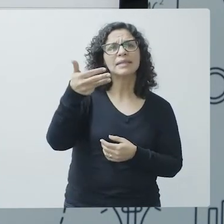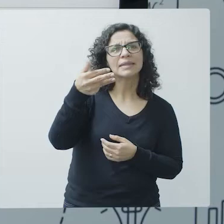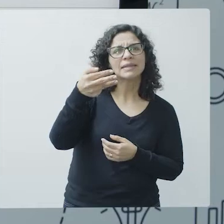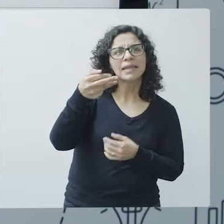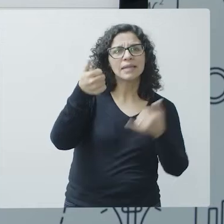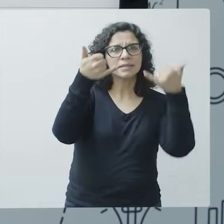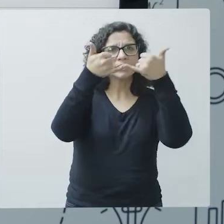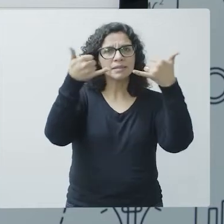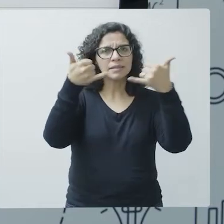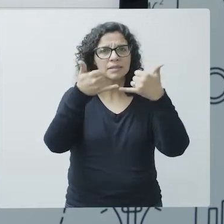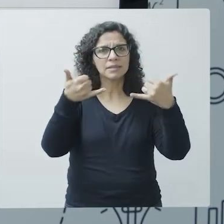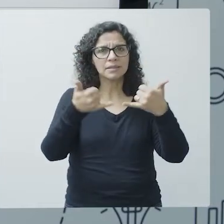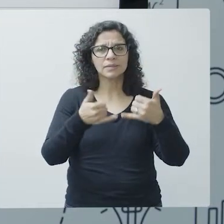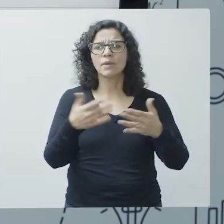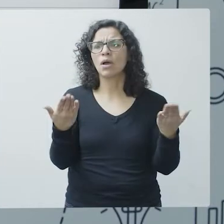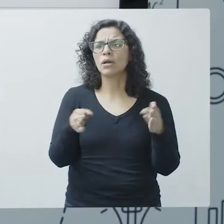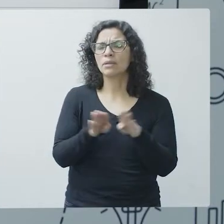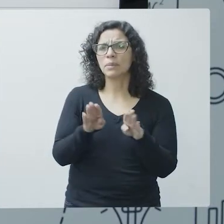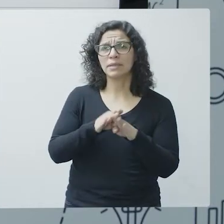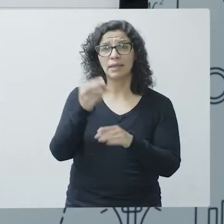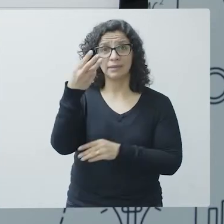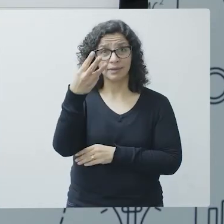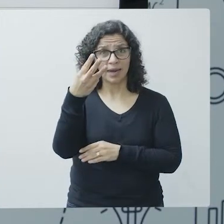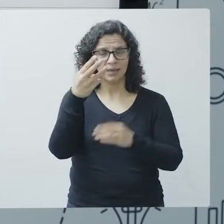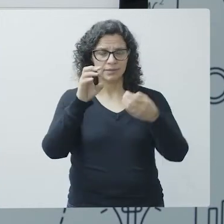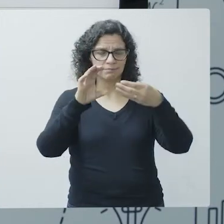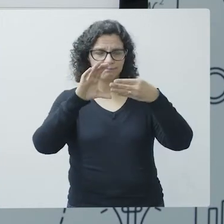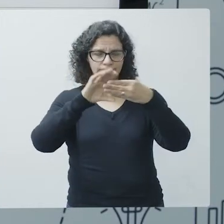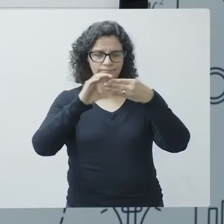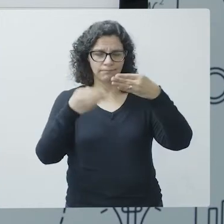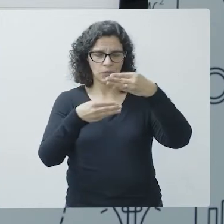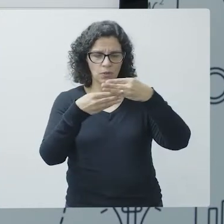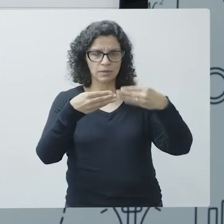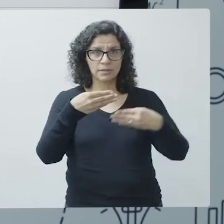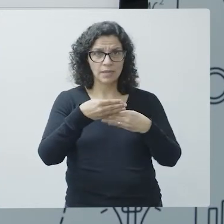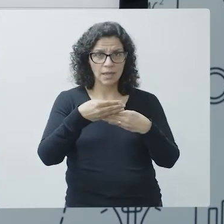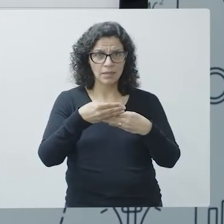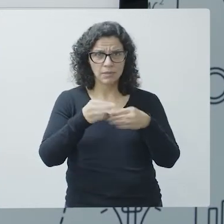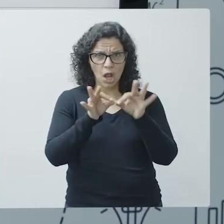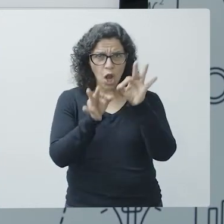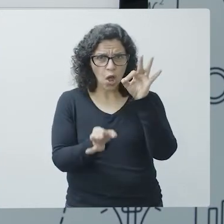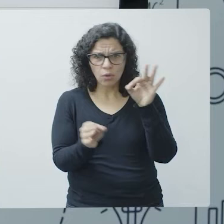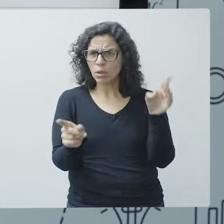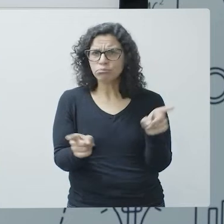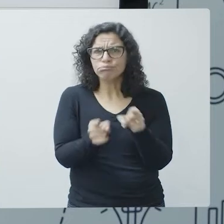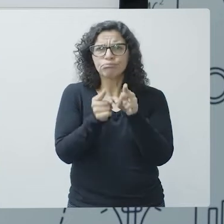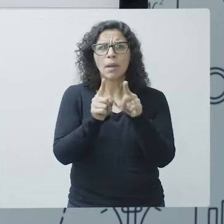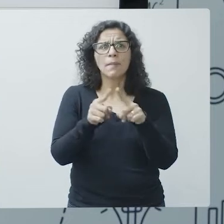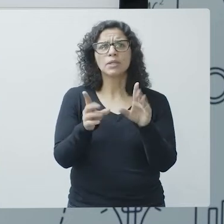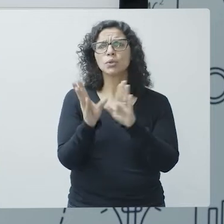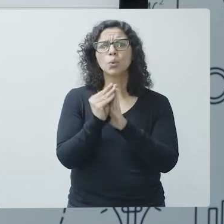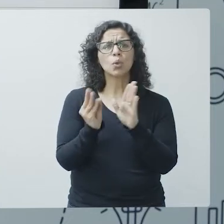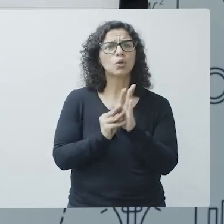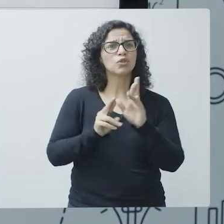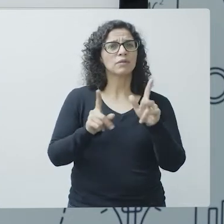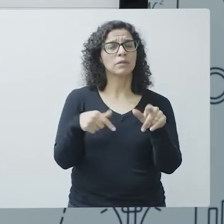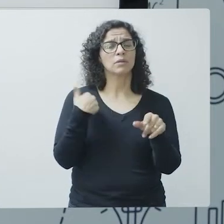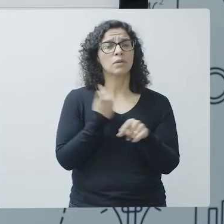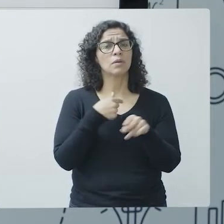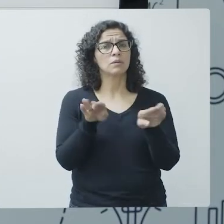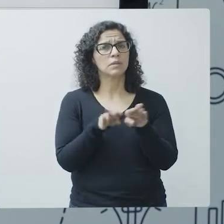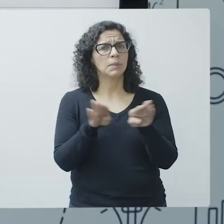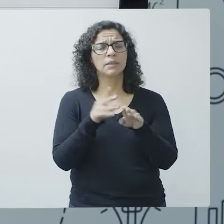3 estrofes, mas não é a extensão do poema que nos traz, né, ali o conteúdo. O que essa